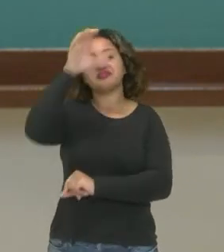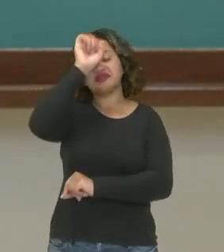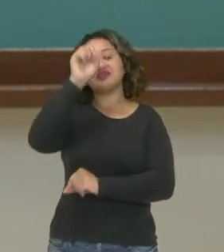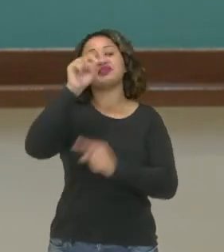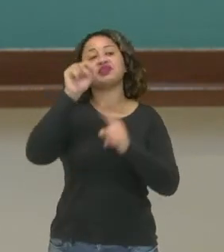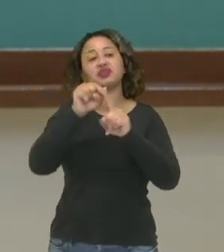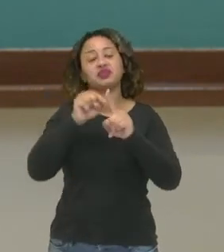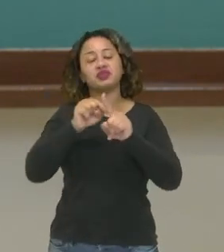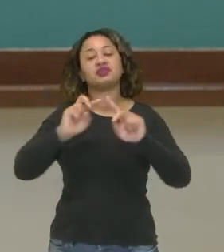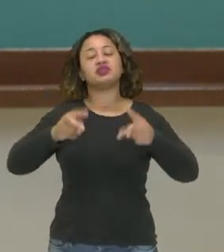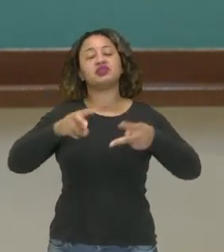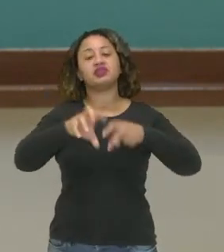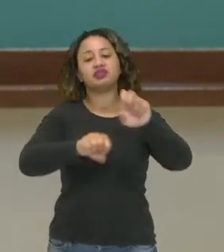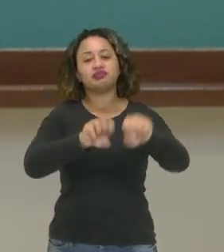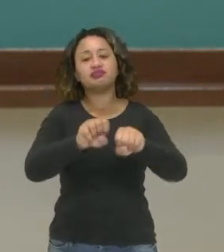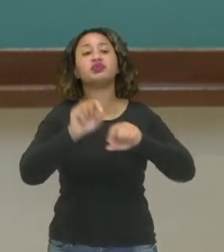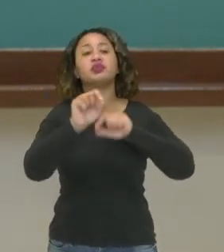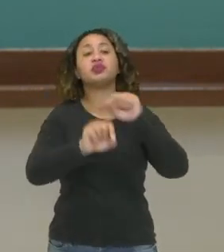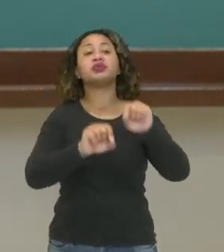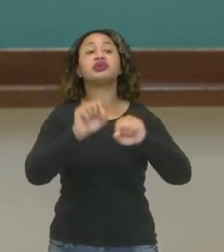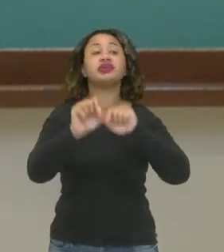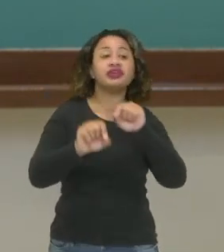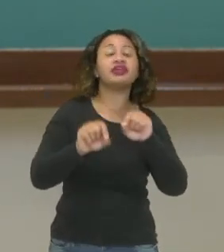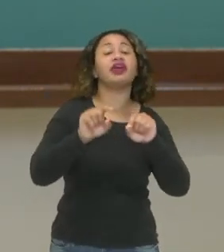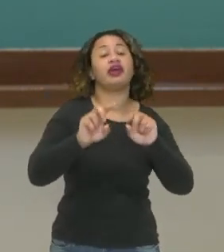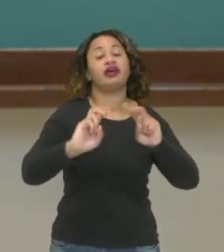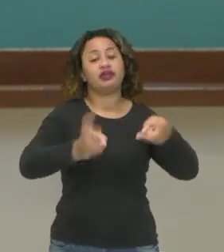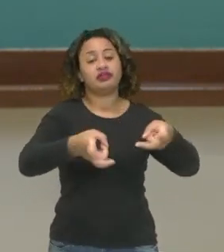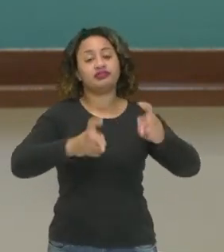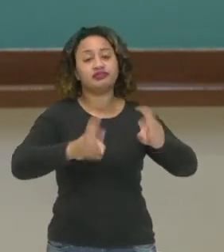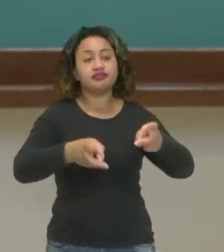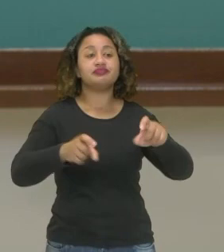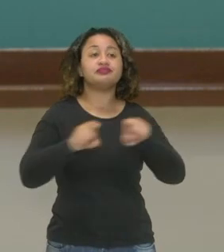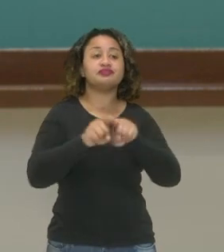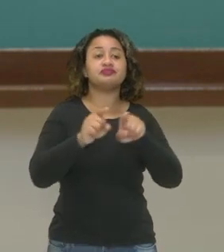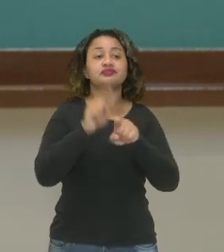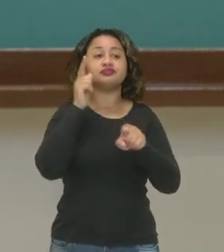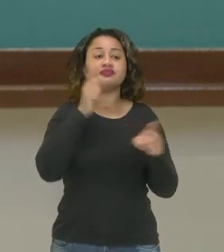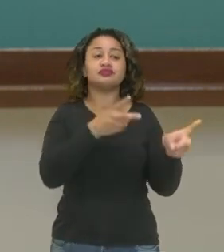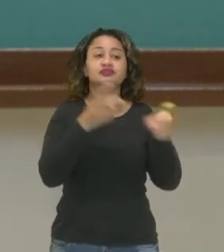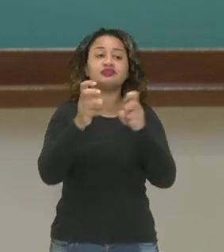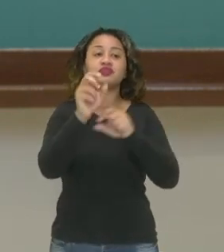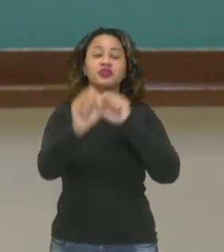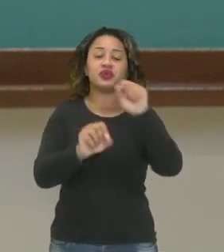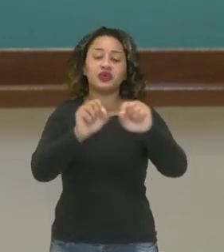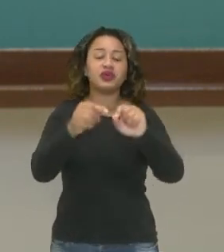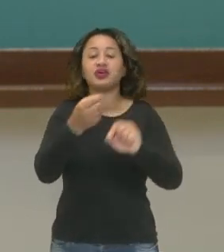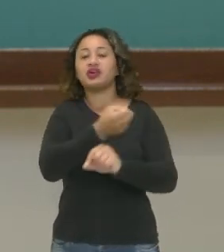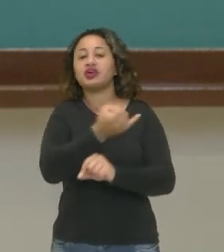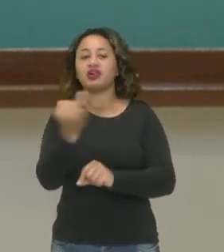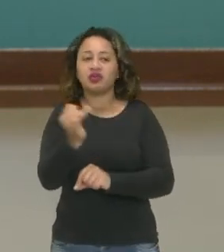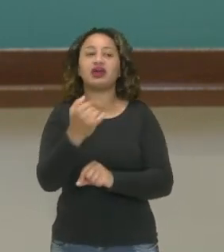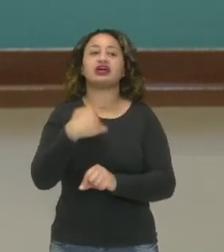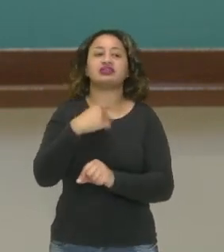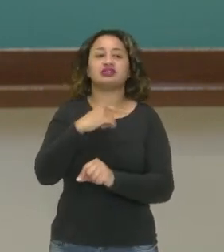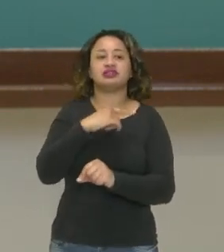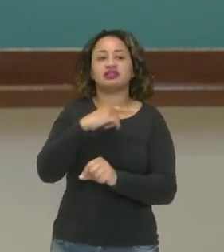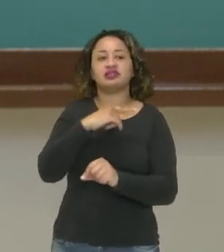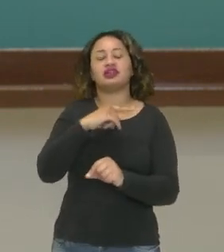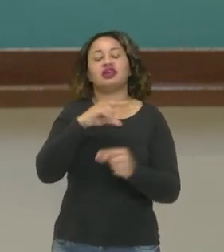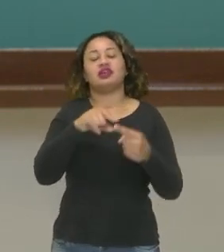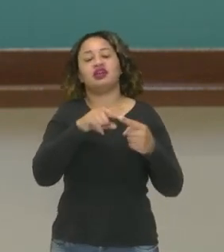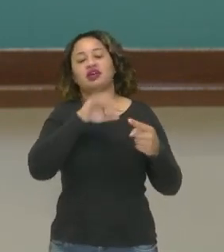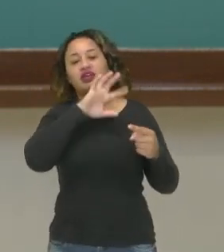tipos de extrativismo, né? O que é o extrativismo? Pudemos identificar, inclusive, né, quais são eles: o extrativismo animal,